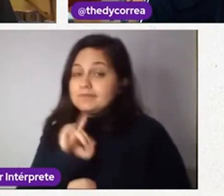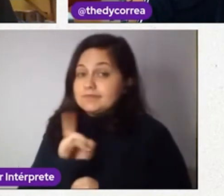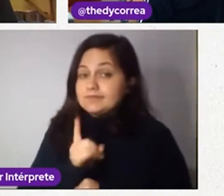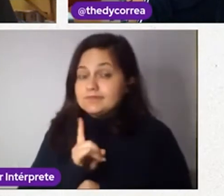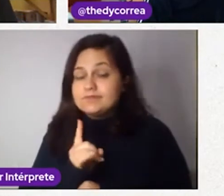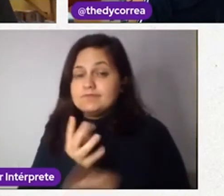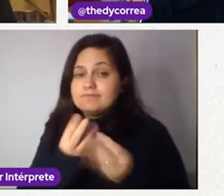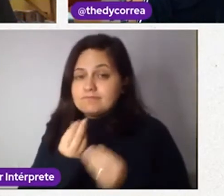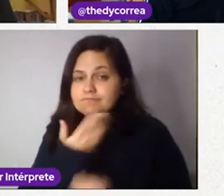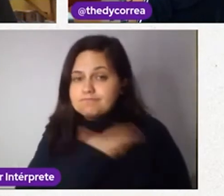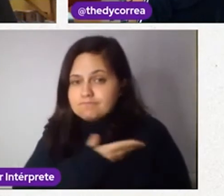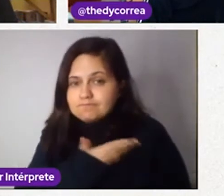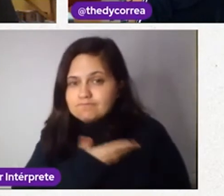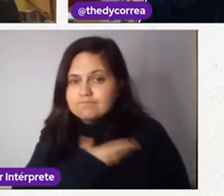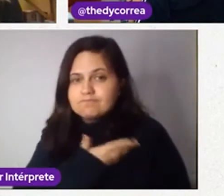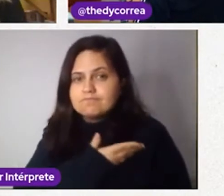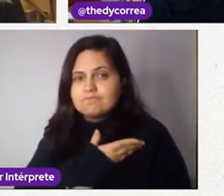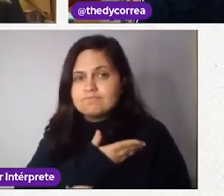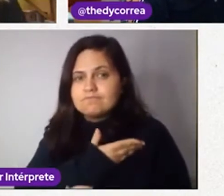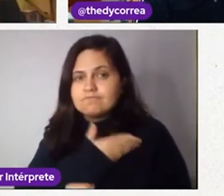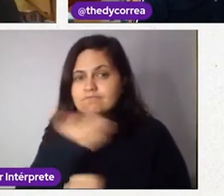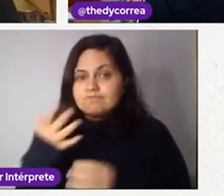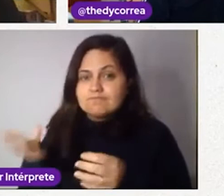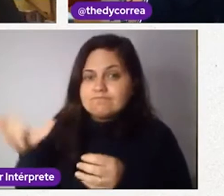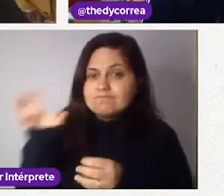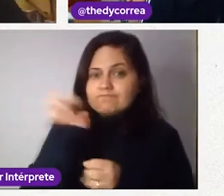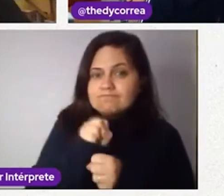amizades foram reprovadas.